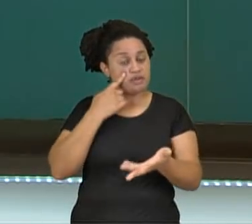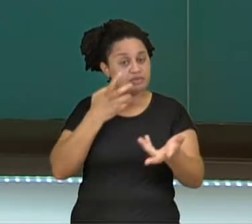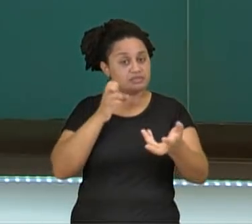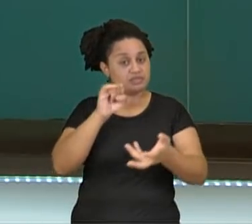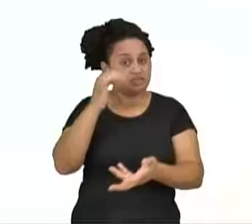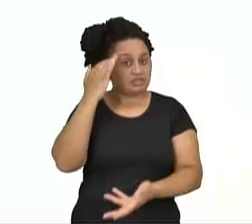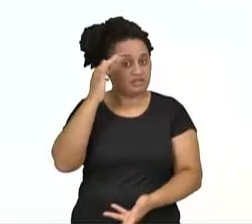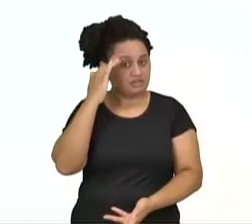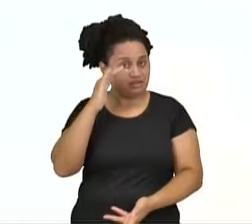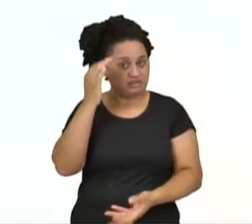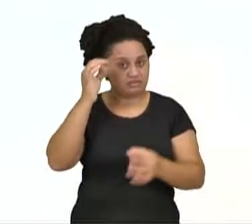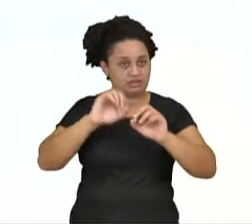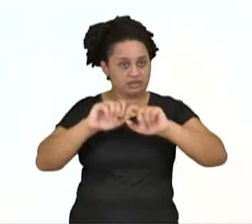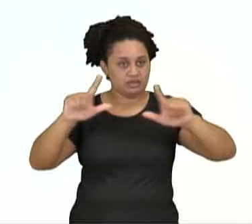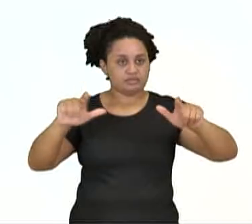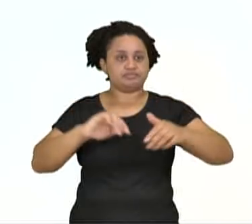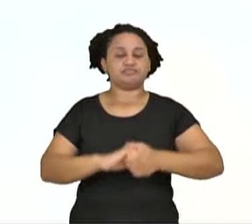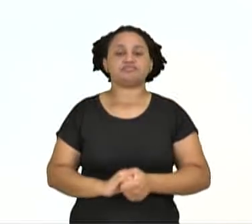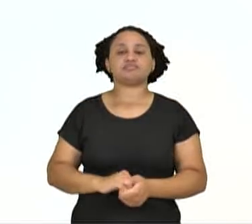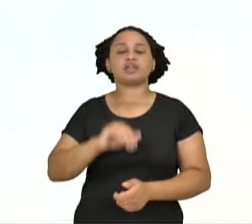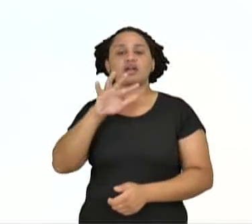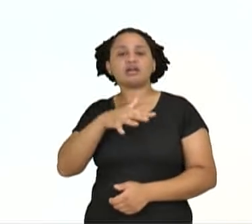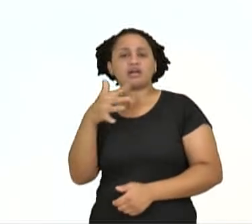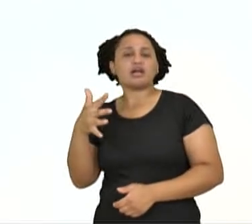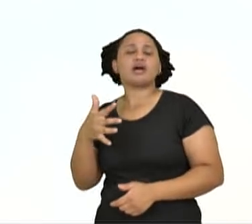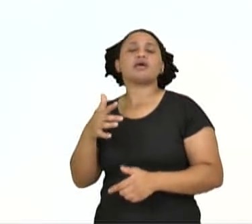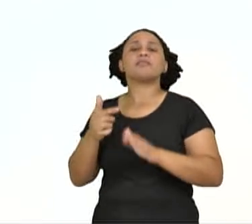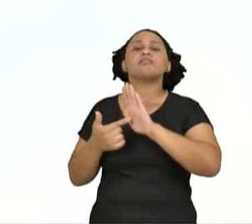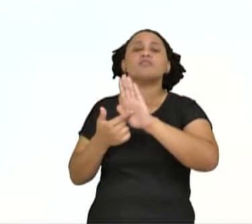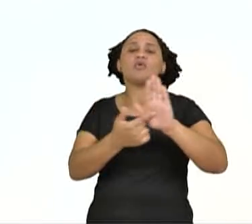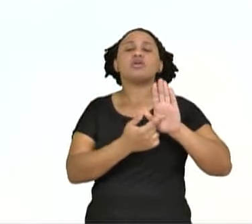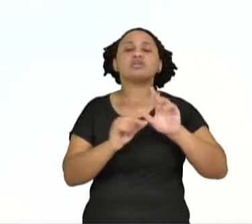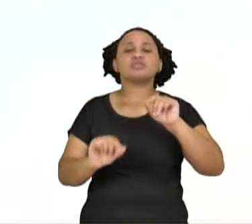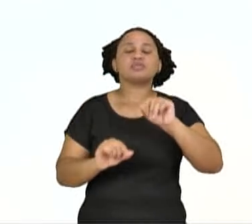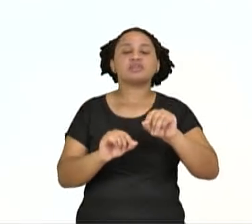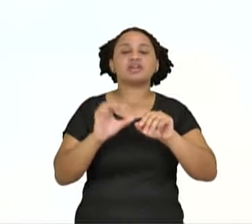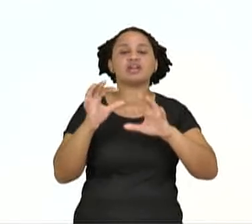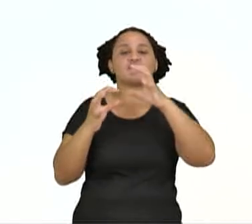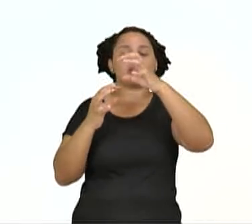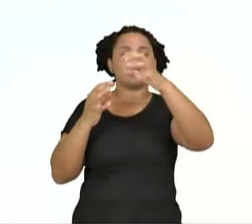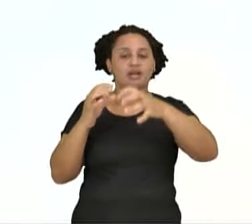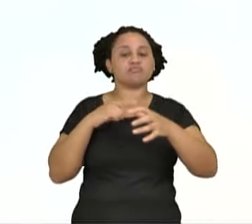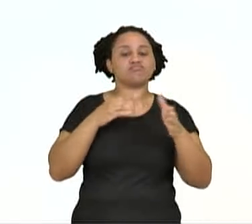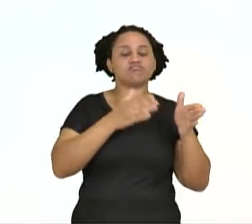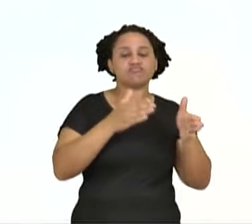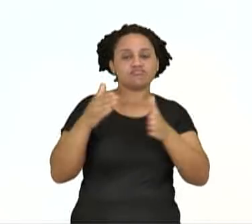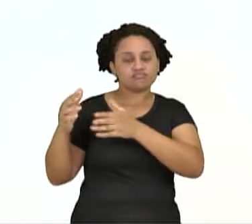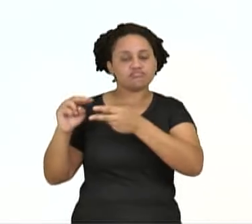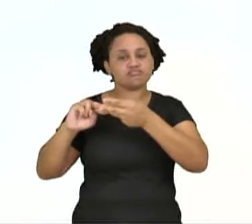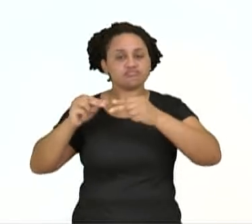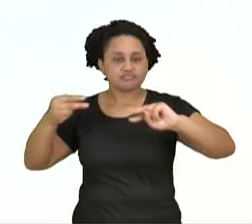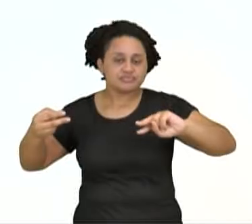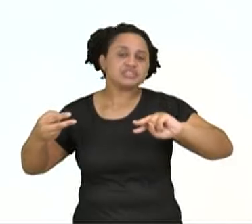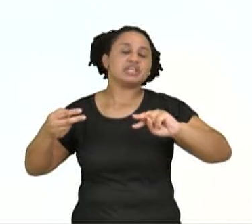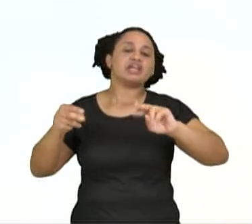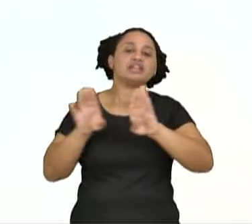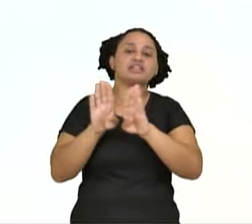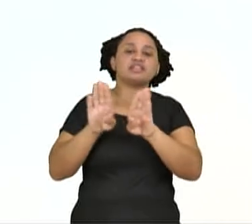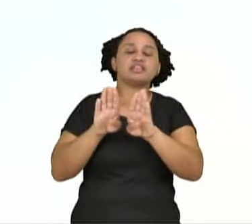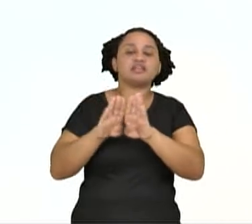parte. A tabela abaixo representa a sequência de aminoácidos de um trecho de uma proteína e os